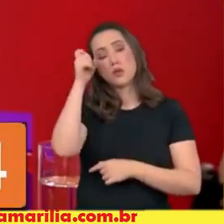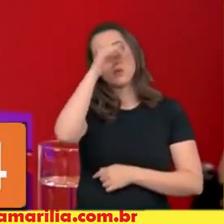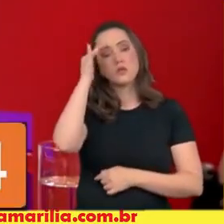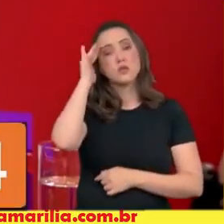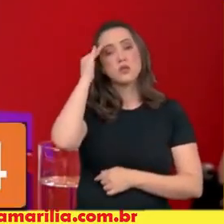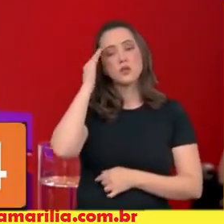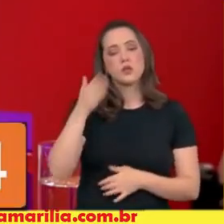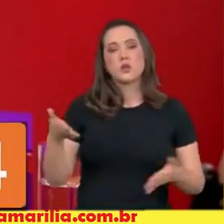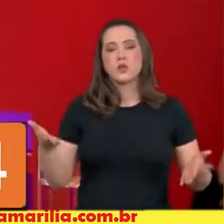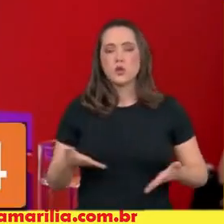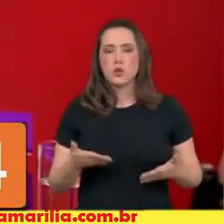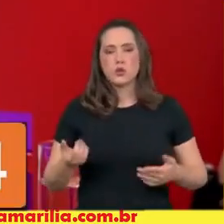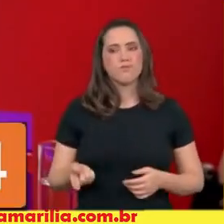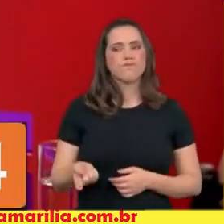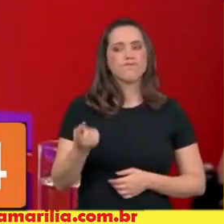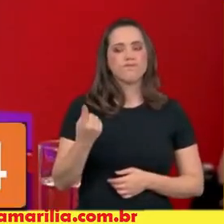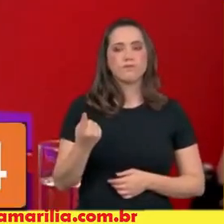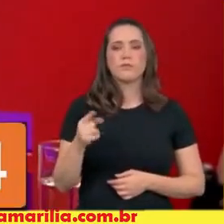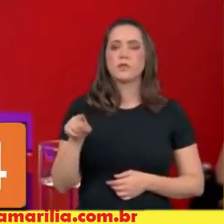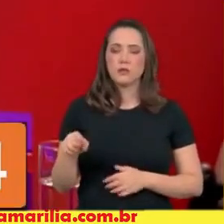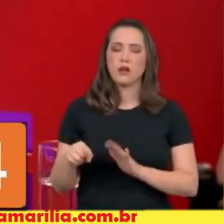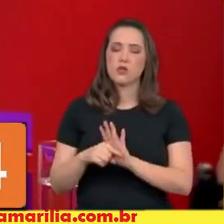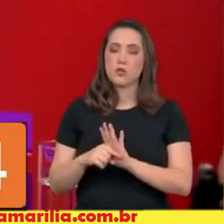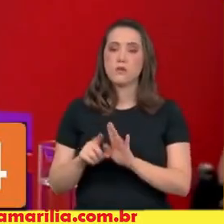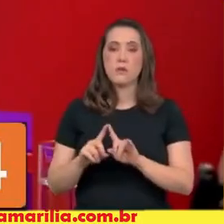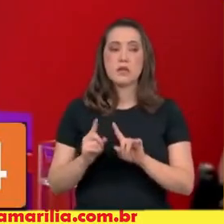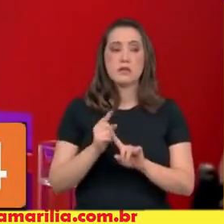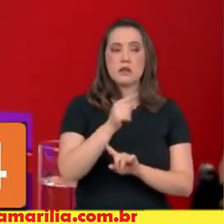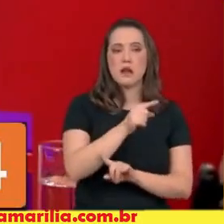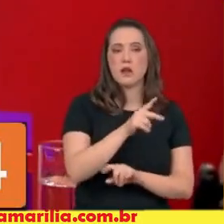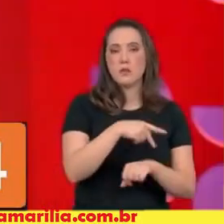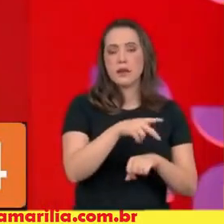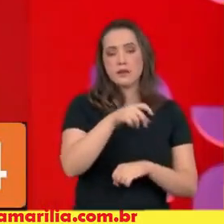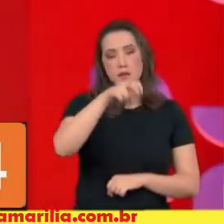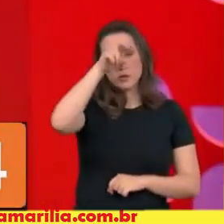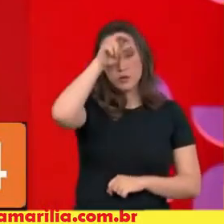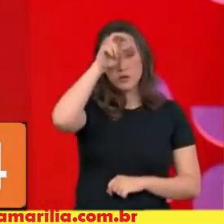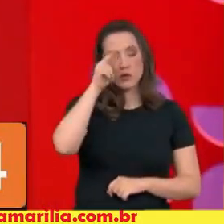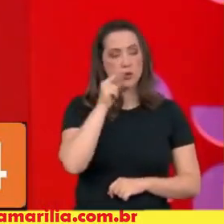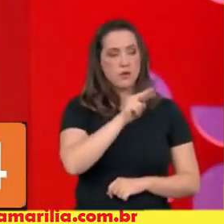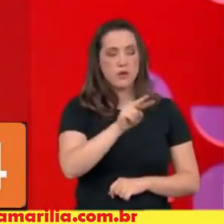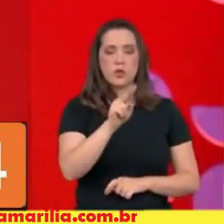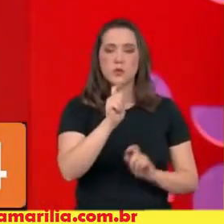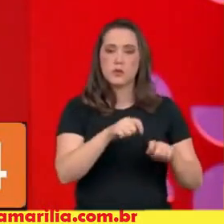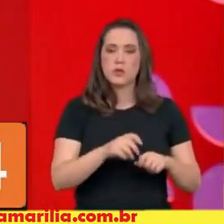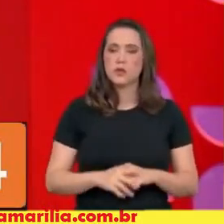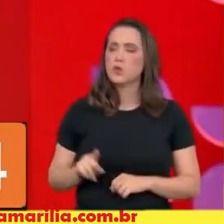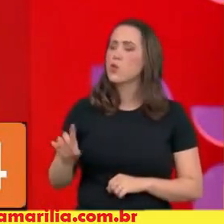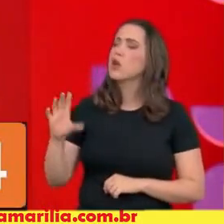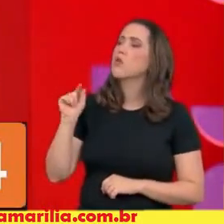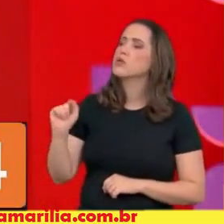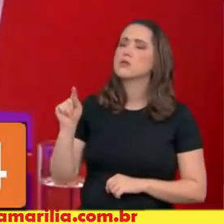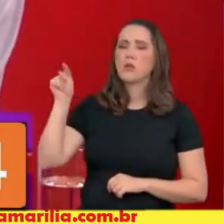e ultimamente bizarras e negativas. Mas no Egito eu vejo uma possibilidade de uma revolução. Como se deu exatamente no Egito? No Egito